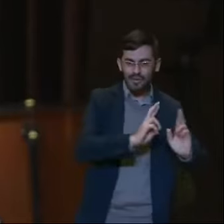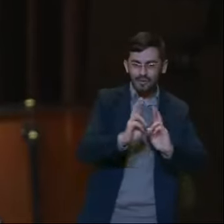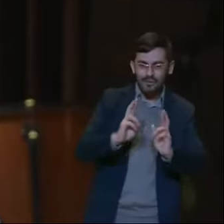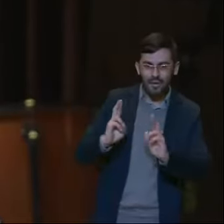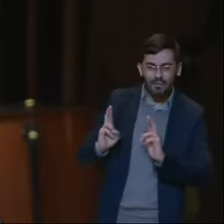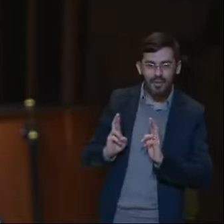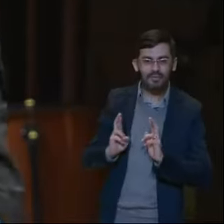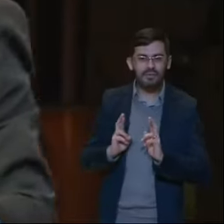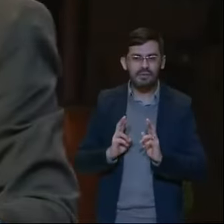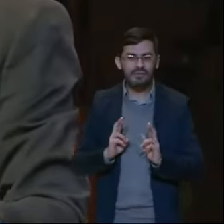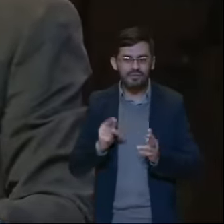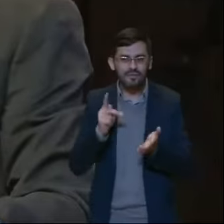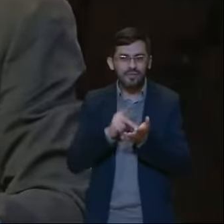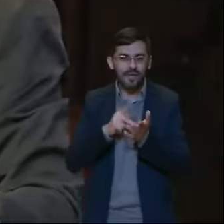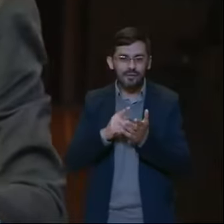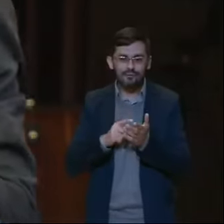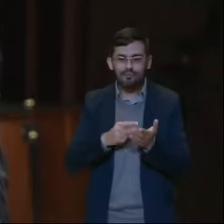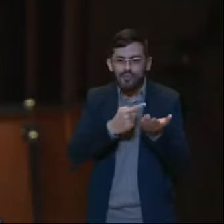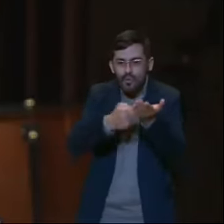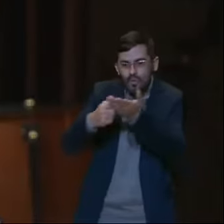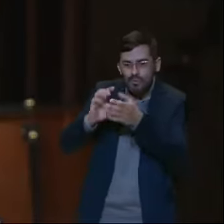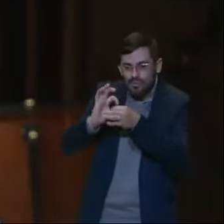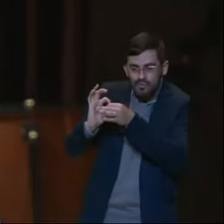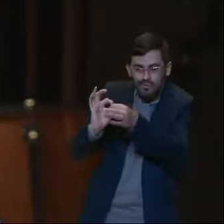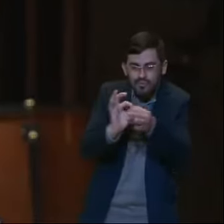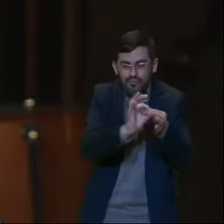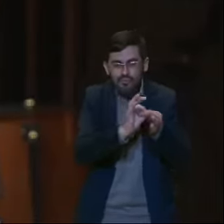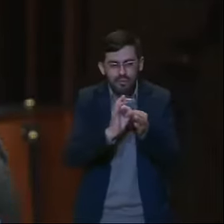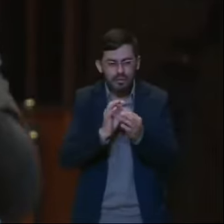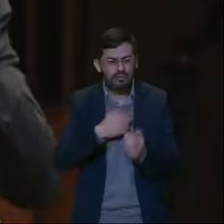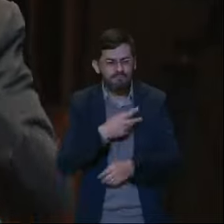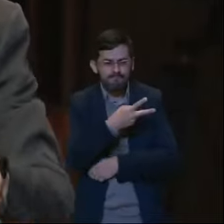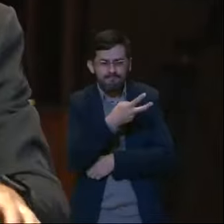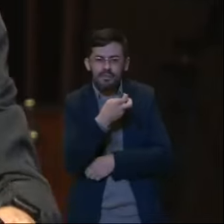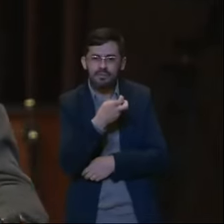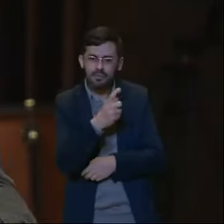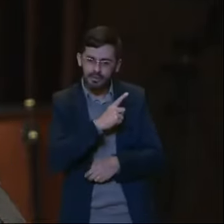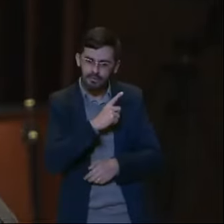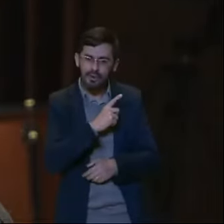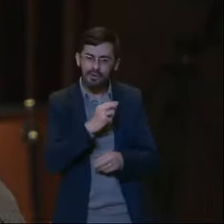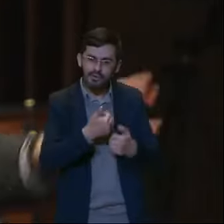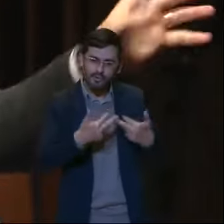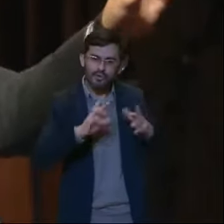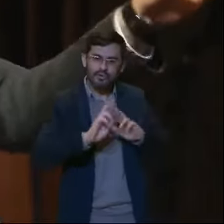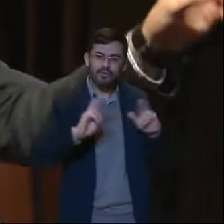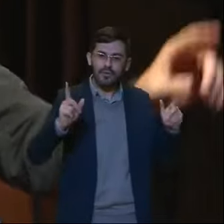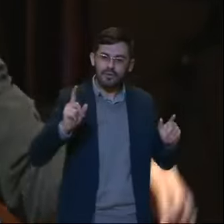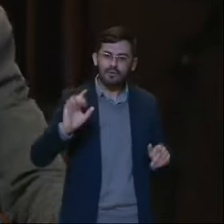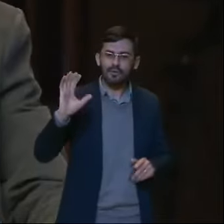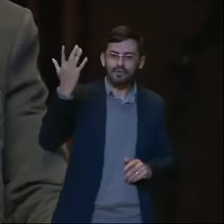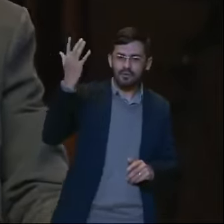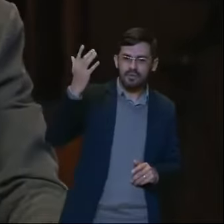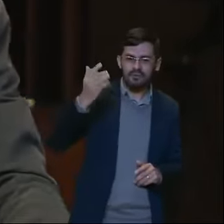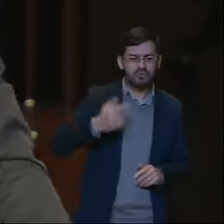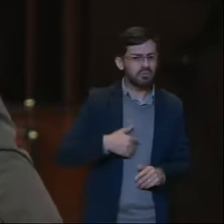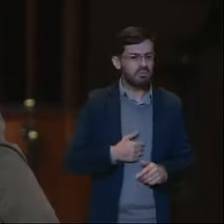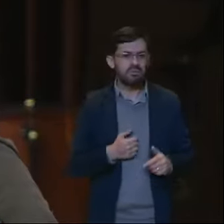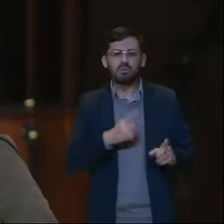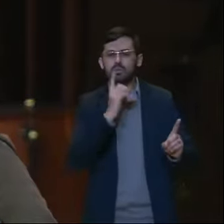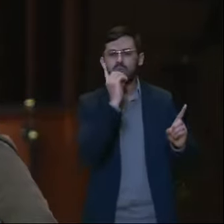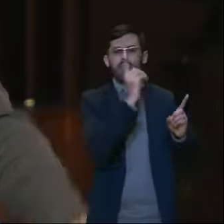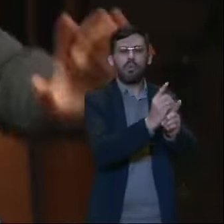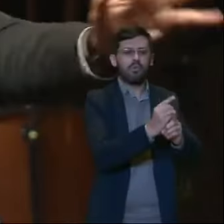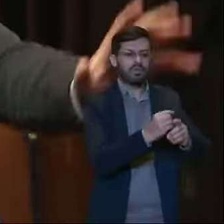Espírito ligando as pessoas, ela vai perceber que algo diferente está acontecendo entre nós. Você não encontra isso em qualquer esquina de